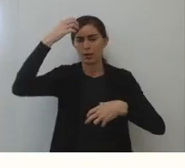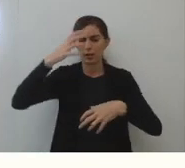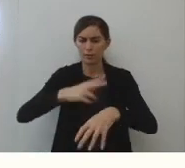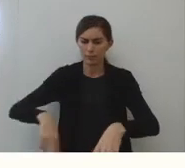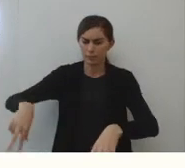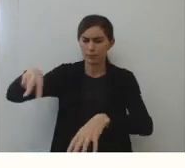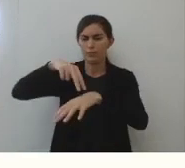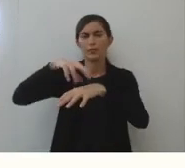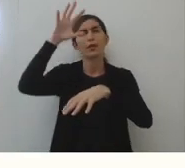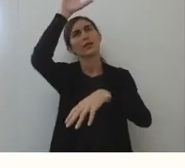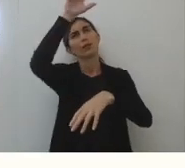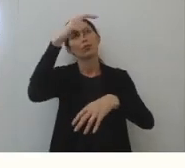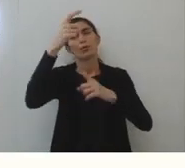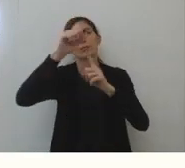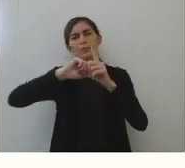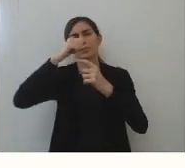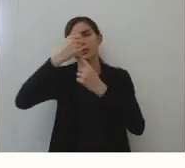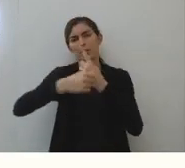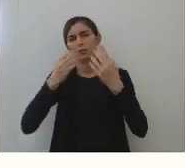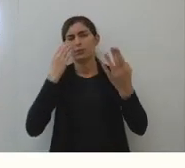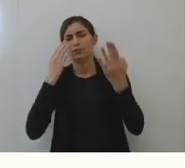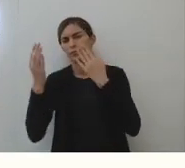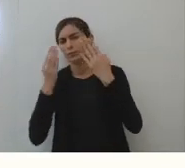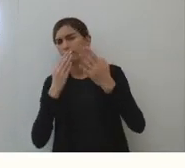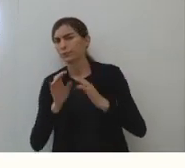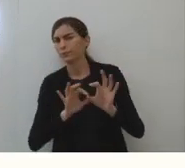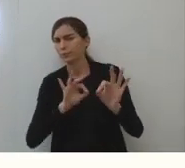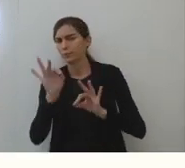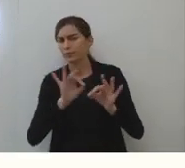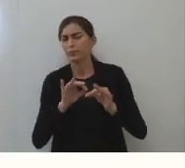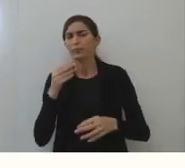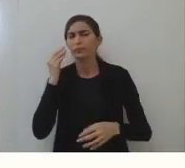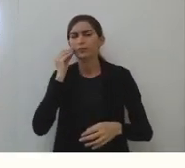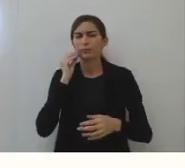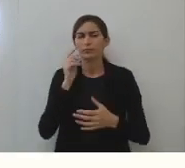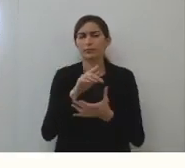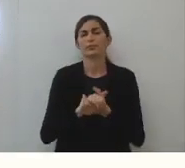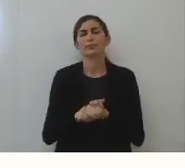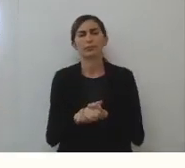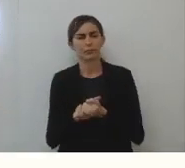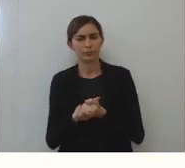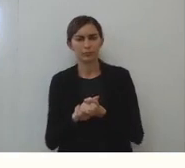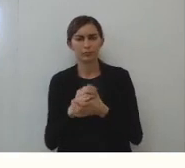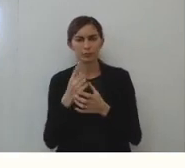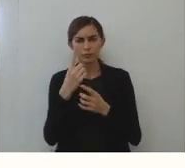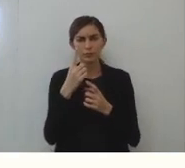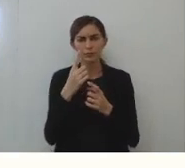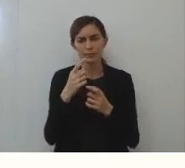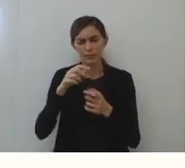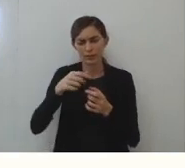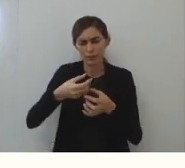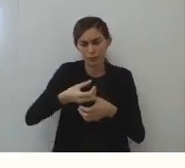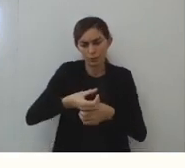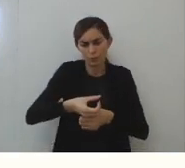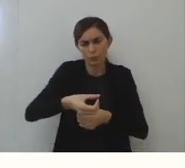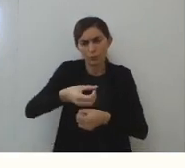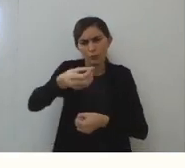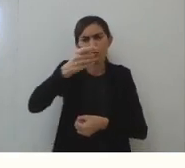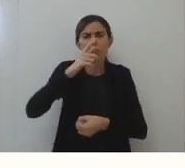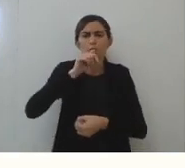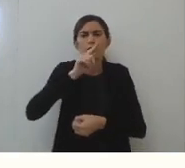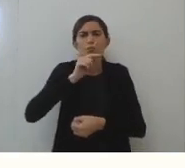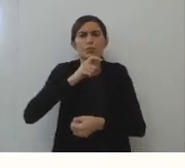apanhar uma banana, mas os psicólogos estavam preparados para tal eventualidade. Com uma mangueira, deram um banho de água